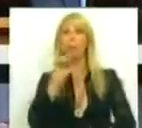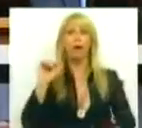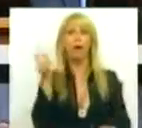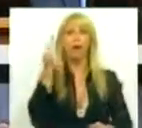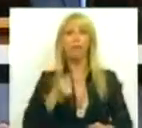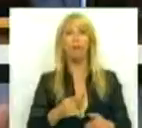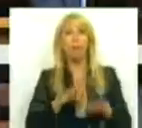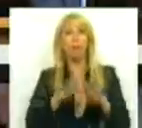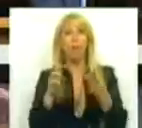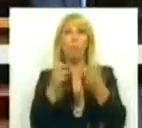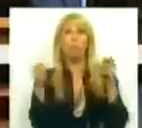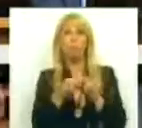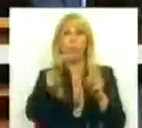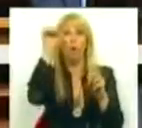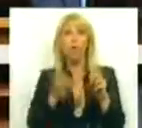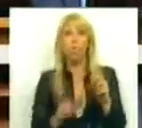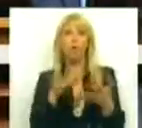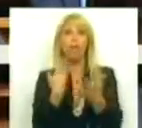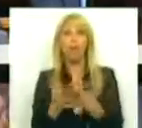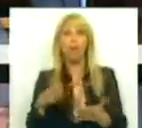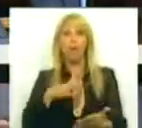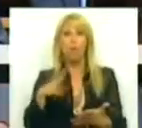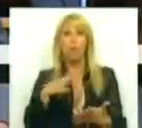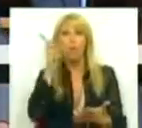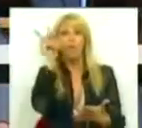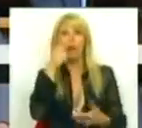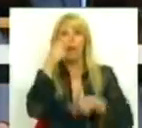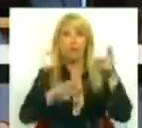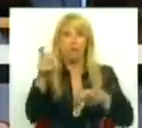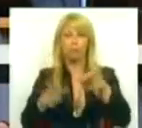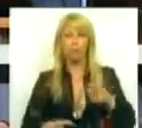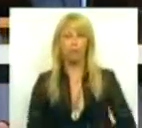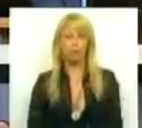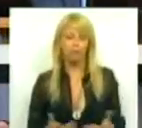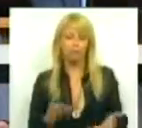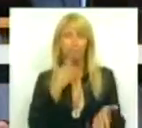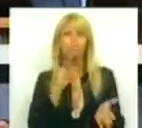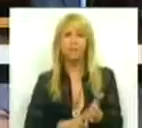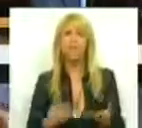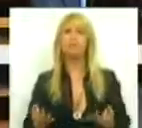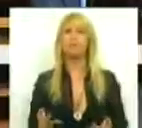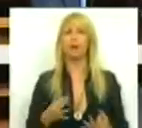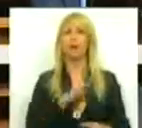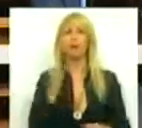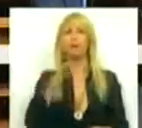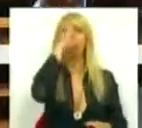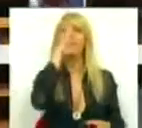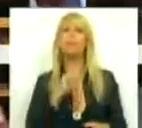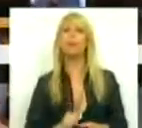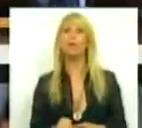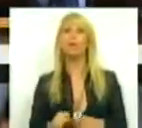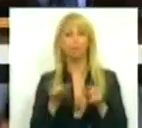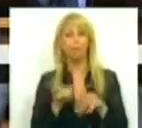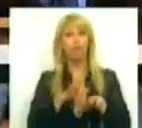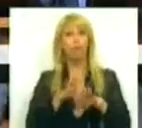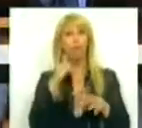rápidas para os problemas mais imediatos que afligem a vida das pessoas. E foi, de facto, Sr. Primeiro-Ministro, com